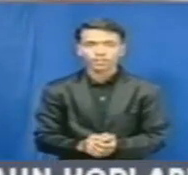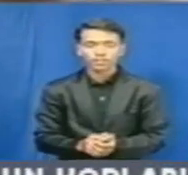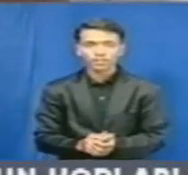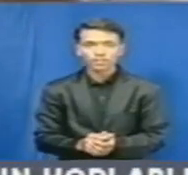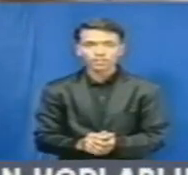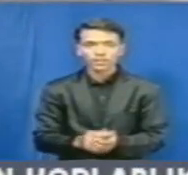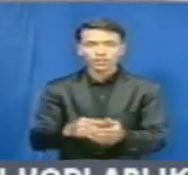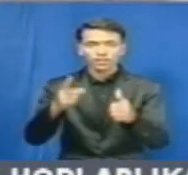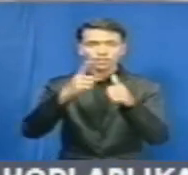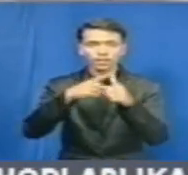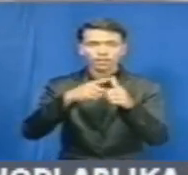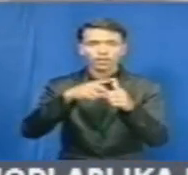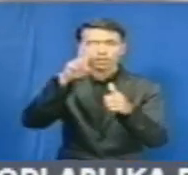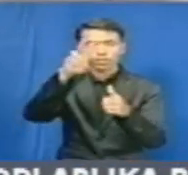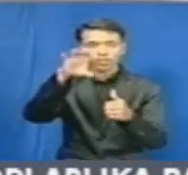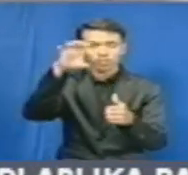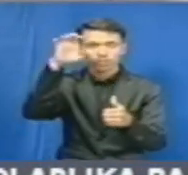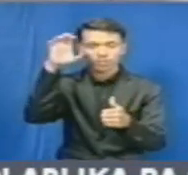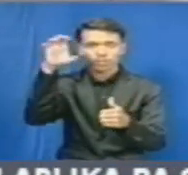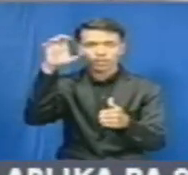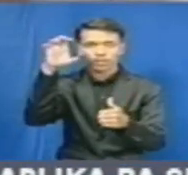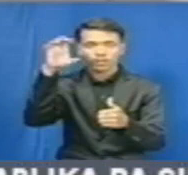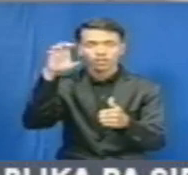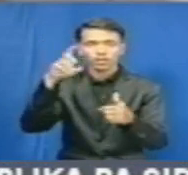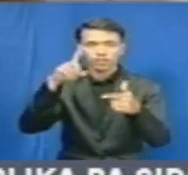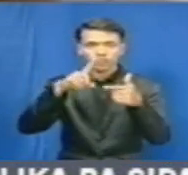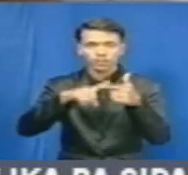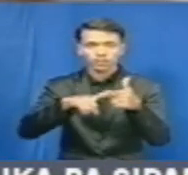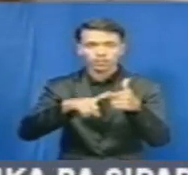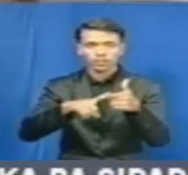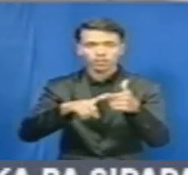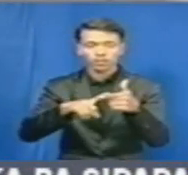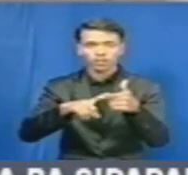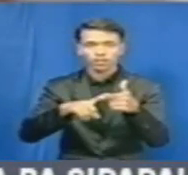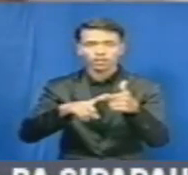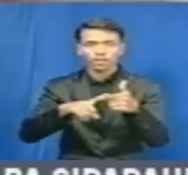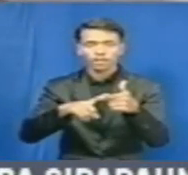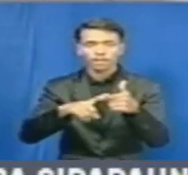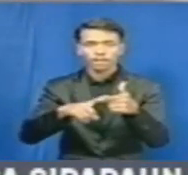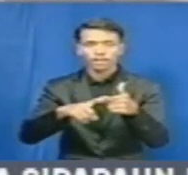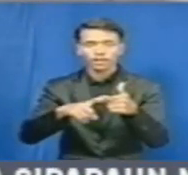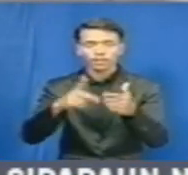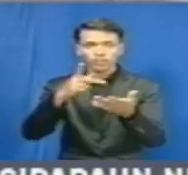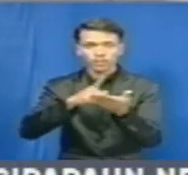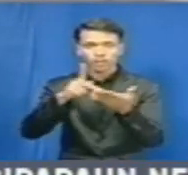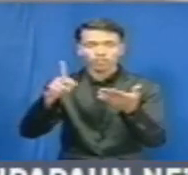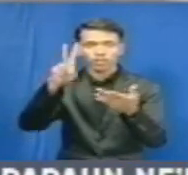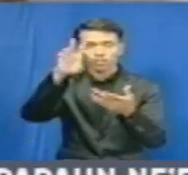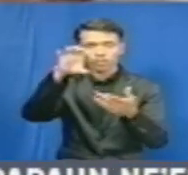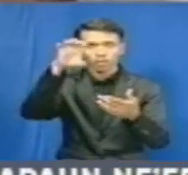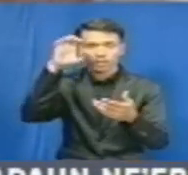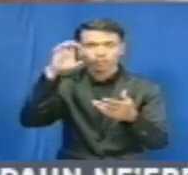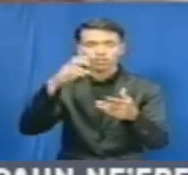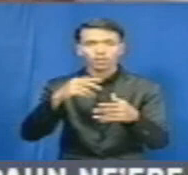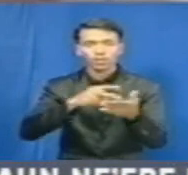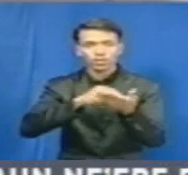kese primeiro ni siluk $200 e depois quando o número processo ia lima ona maka foi in siluk tan $200 no se número